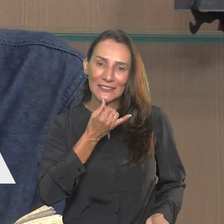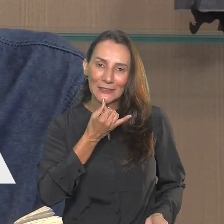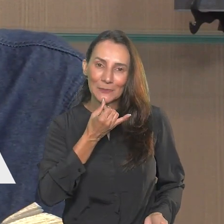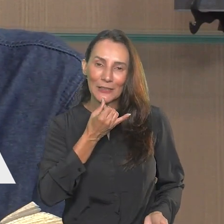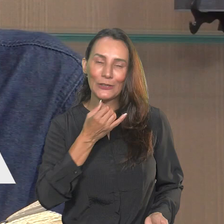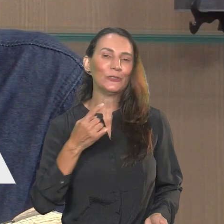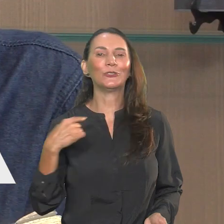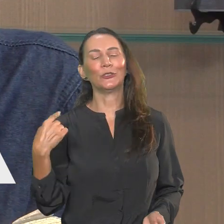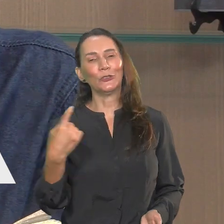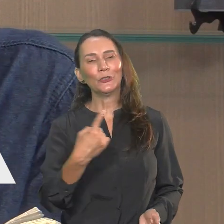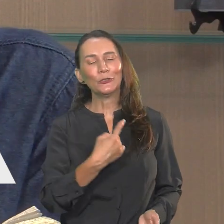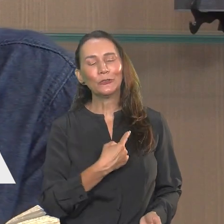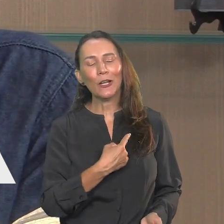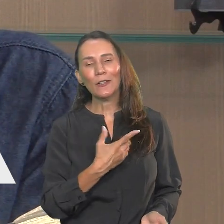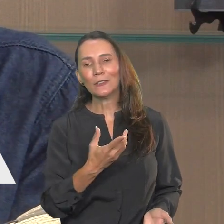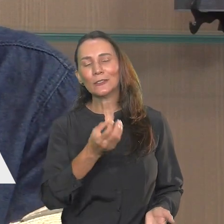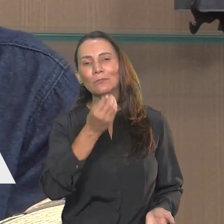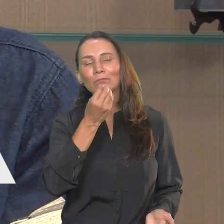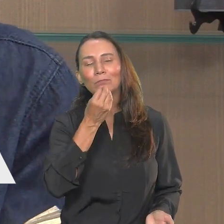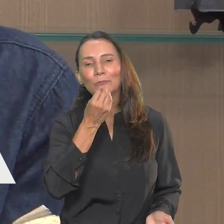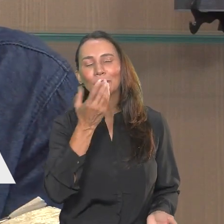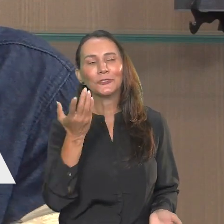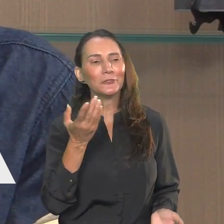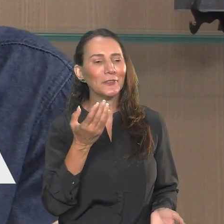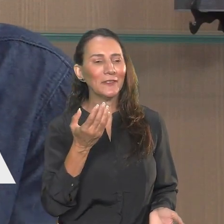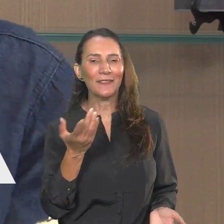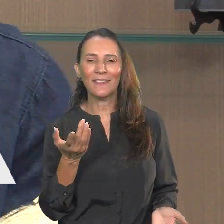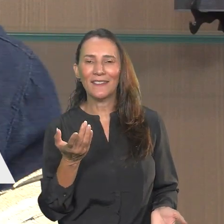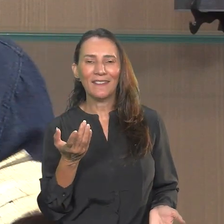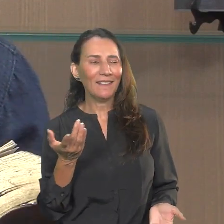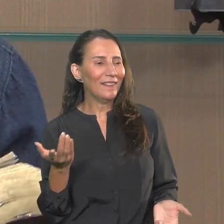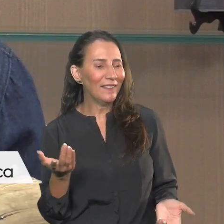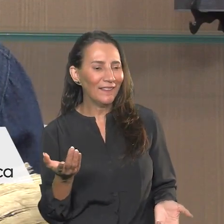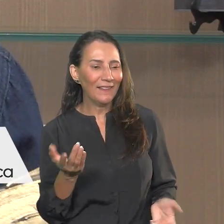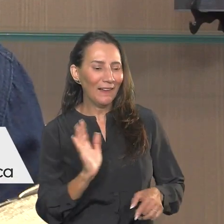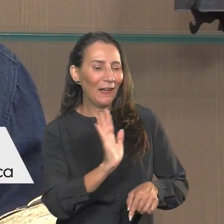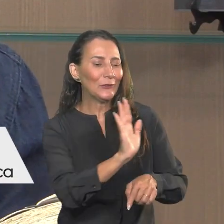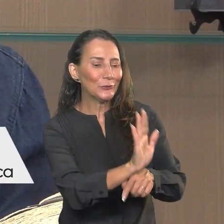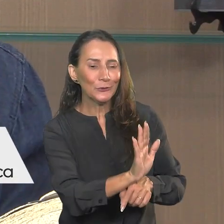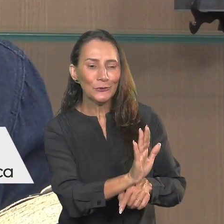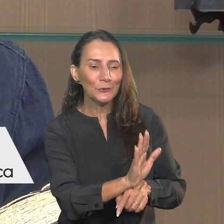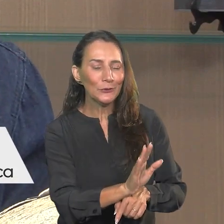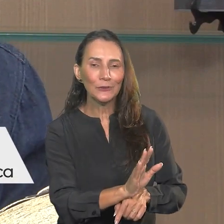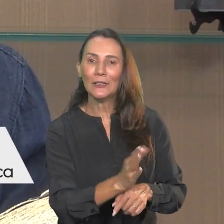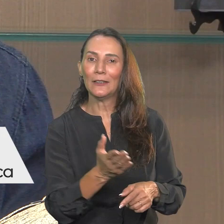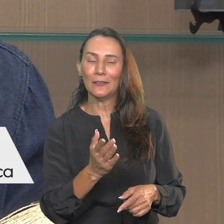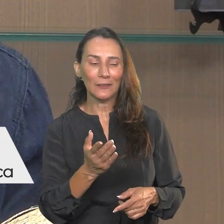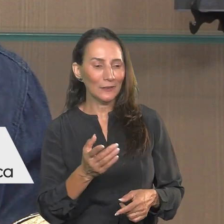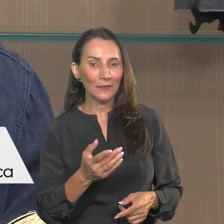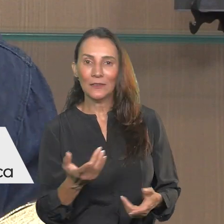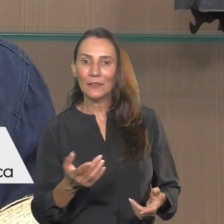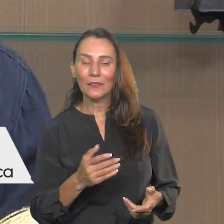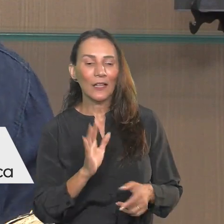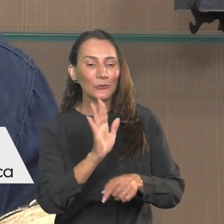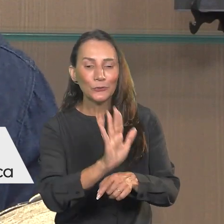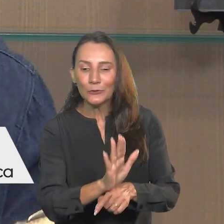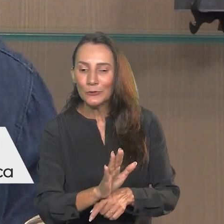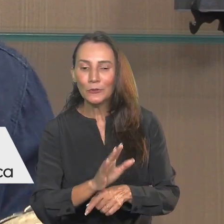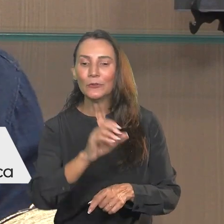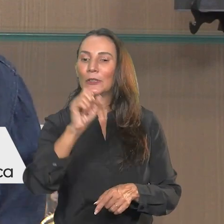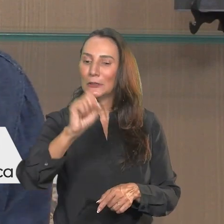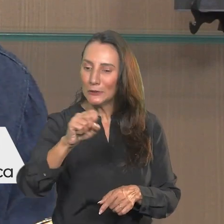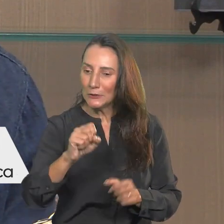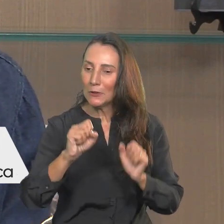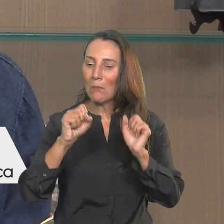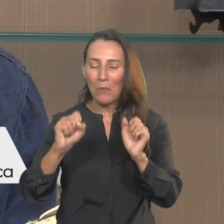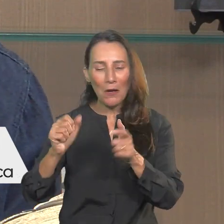não deveríamos nos acostumar com ingratidão. Você ajuda e fala sim, sim para uma pessoa 50 vezes. Sim,